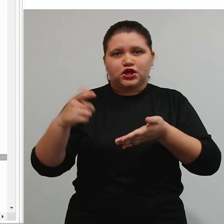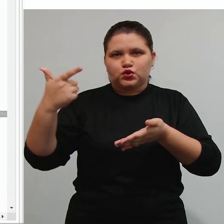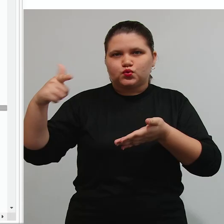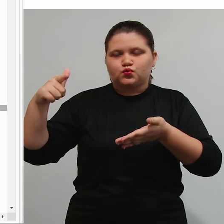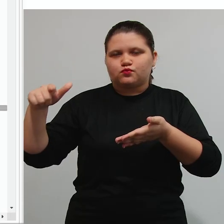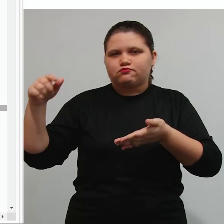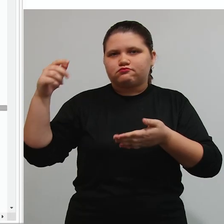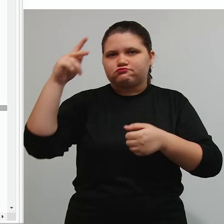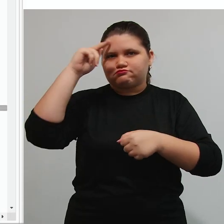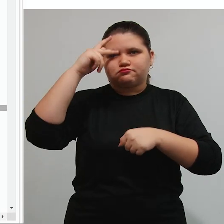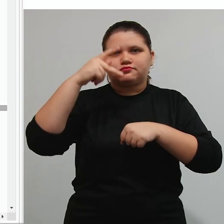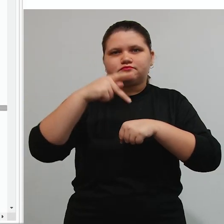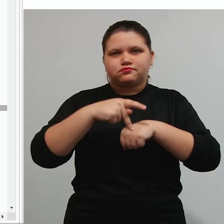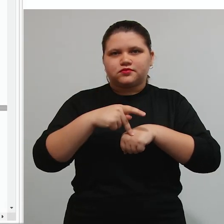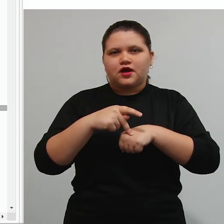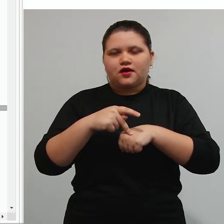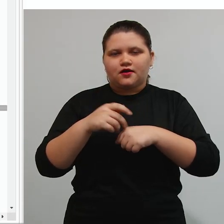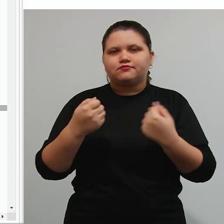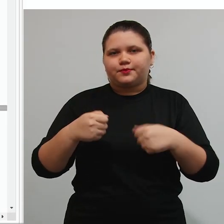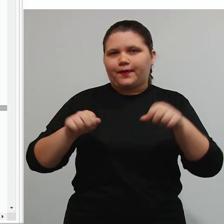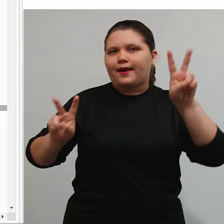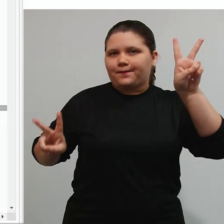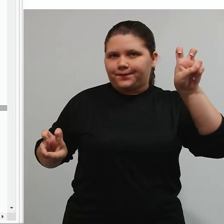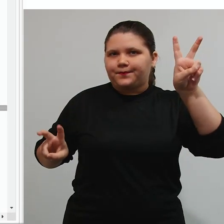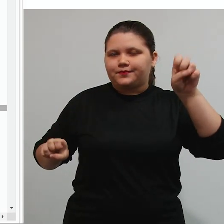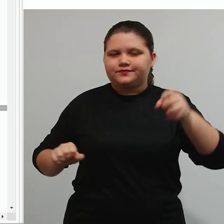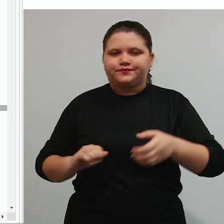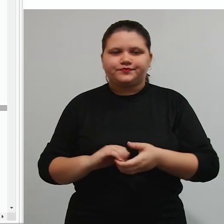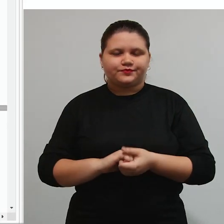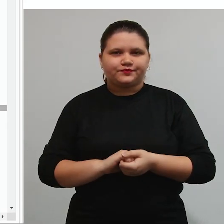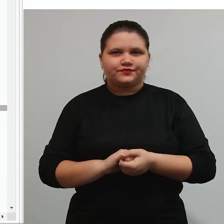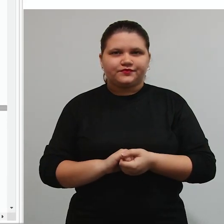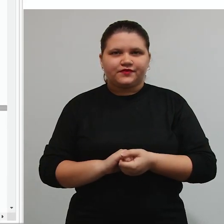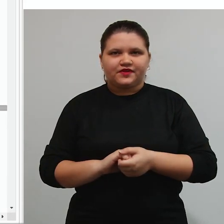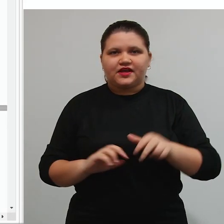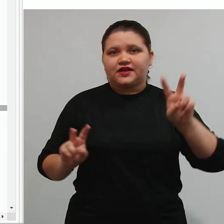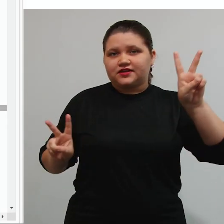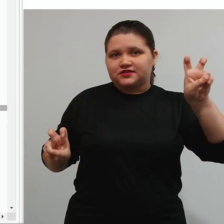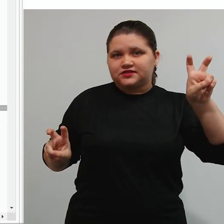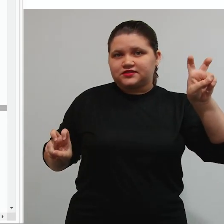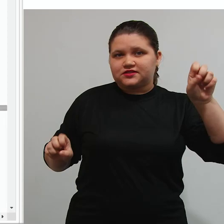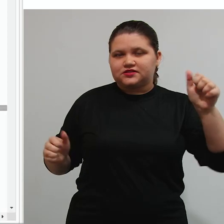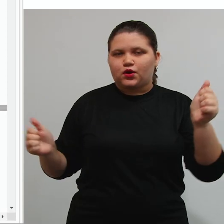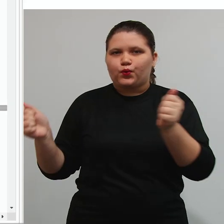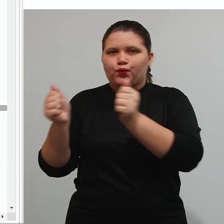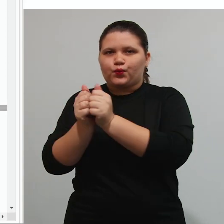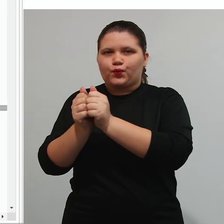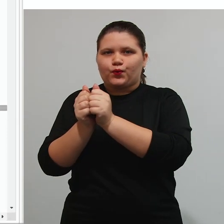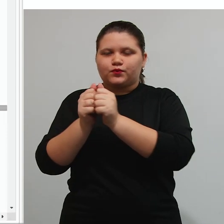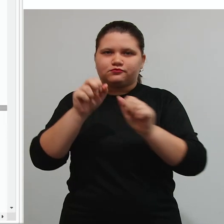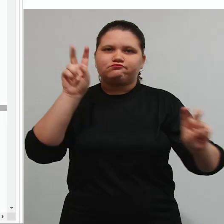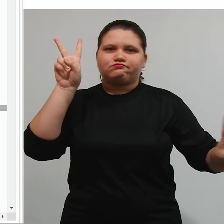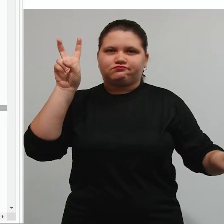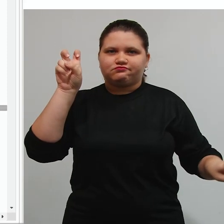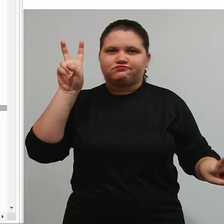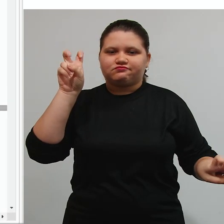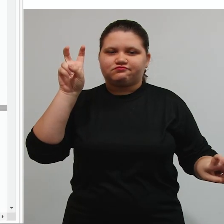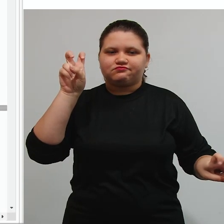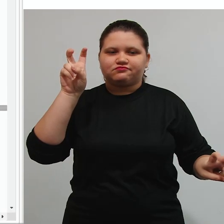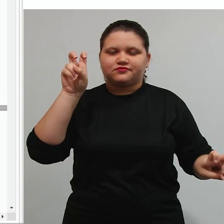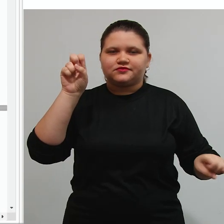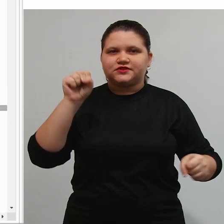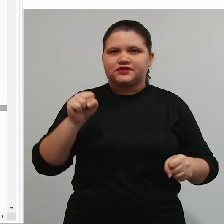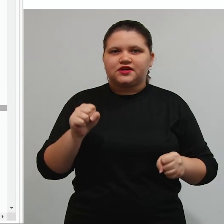citação. Citação de citação, que é uma citação direta ou indireta de um texto cuja fonte original não se